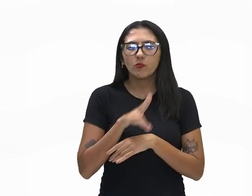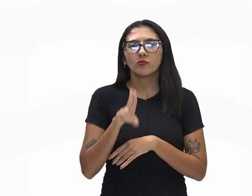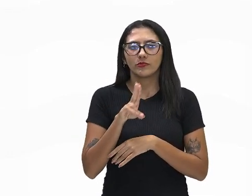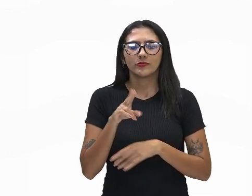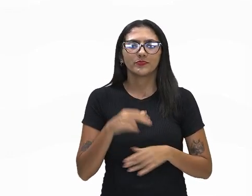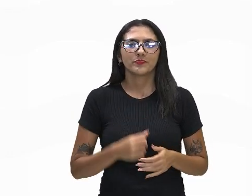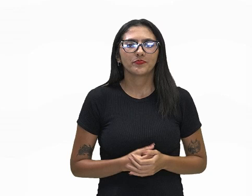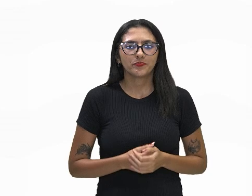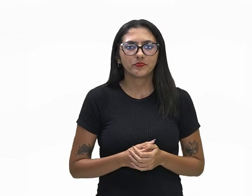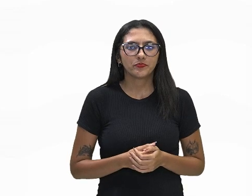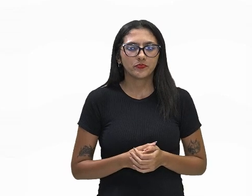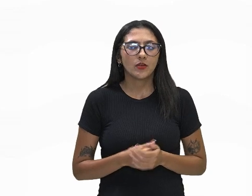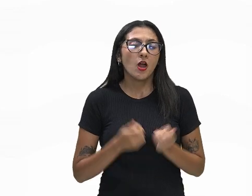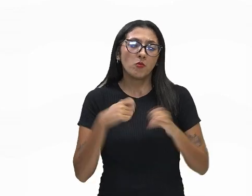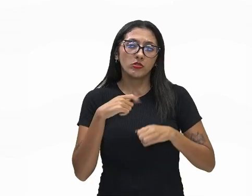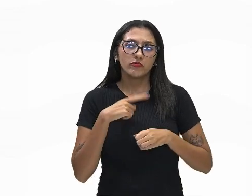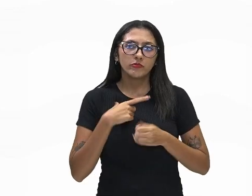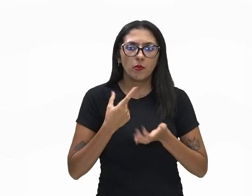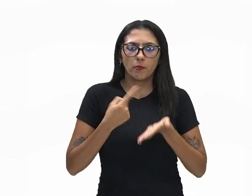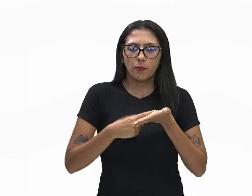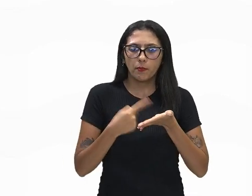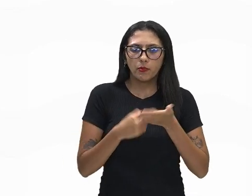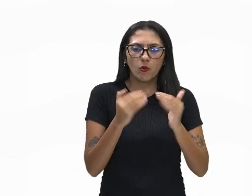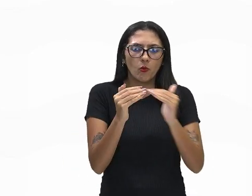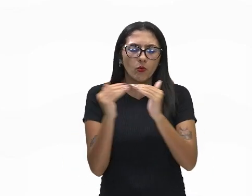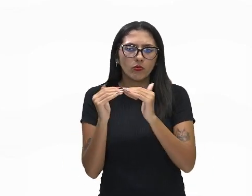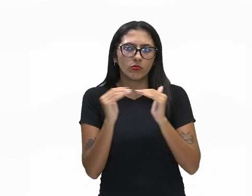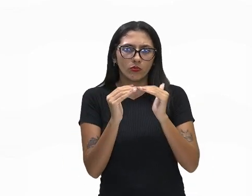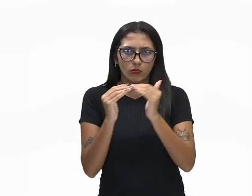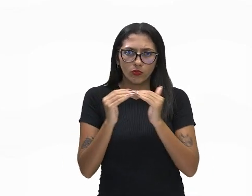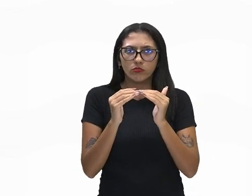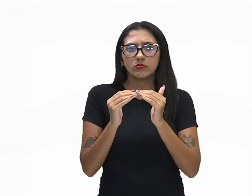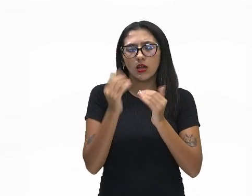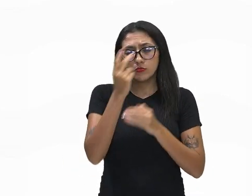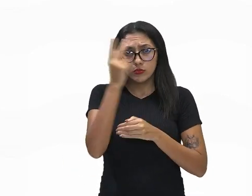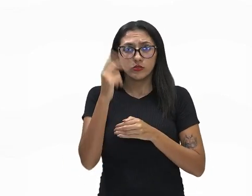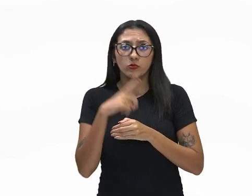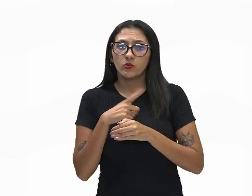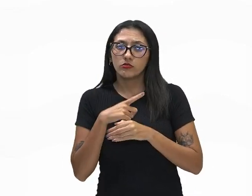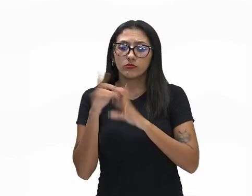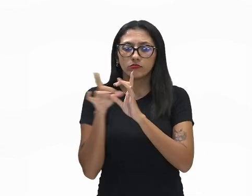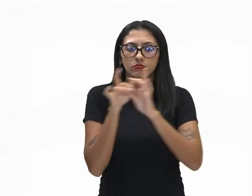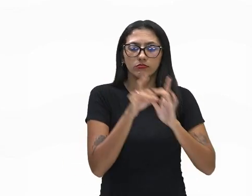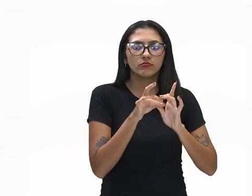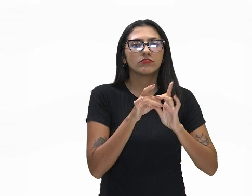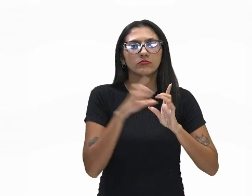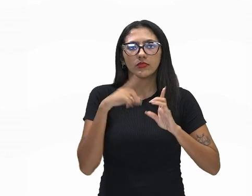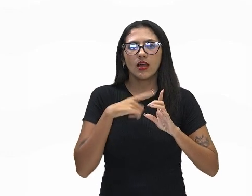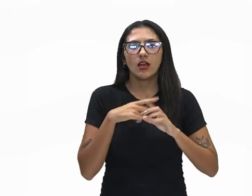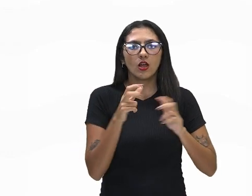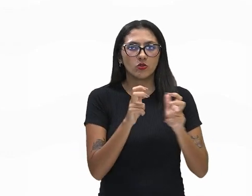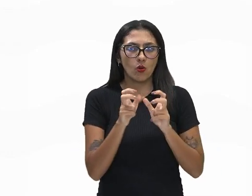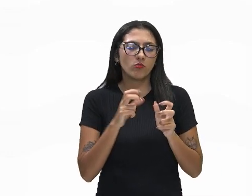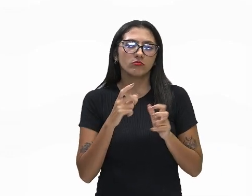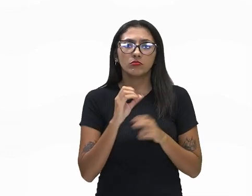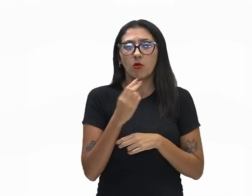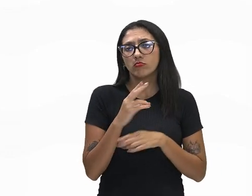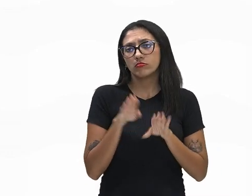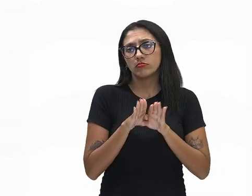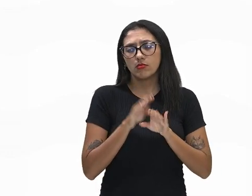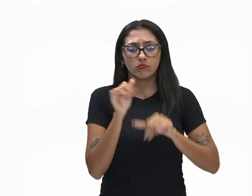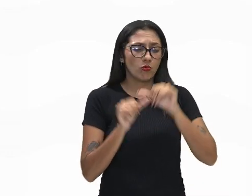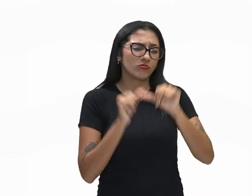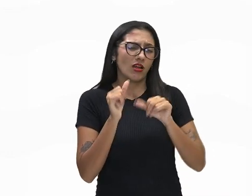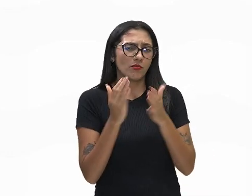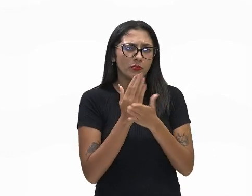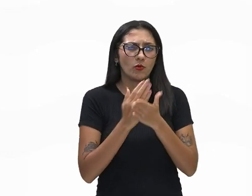uma comunhão ali no acordo entre aqueles que estão participando da atividade para mudar um pouco as regrinhas ali,